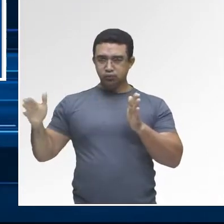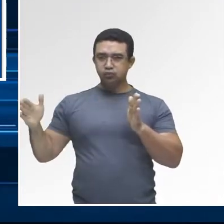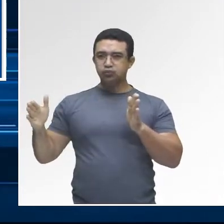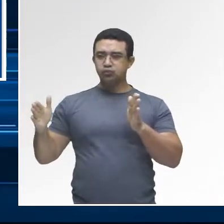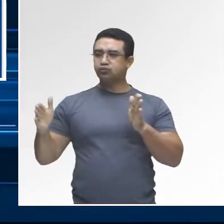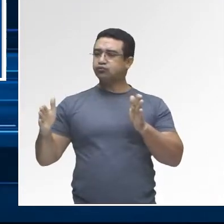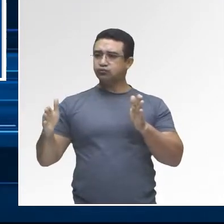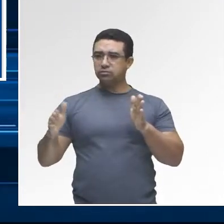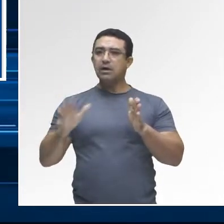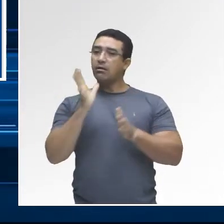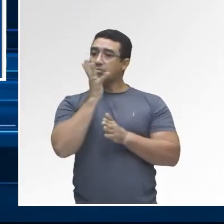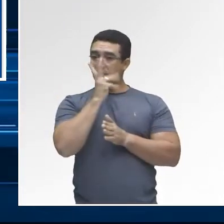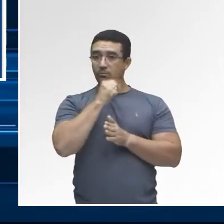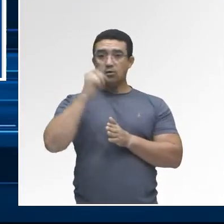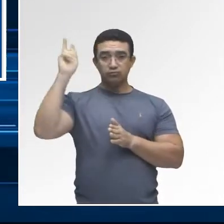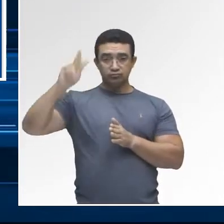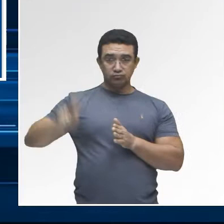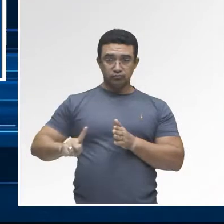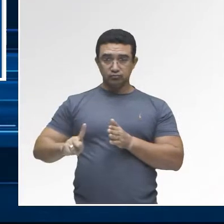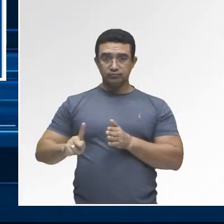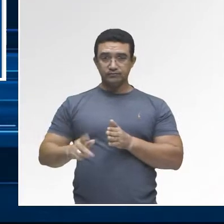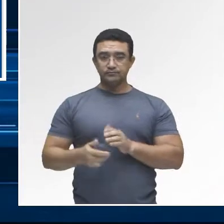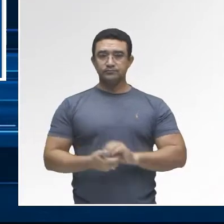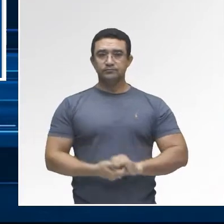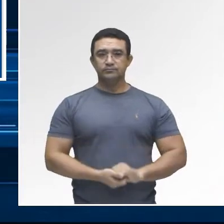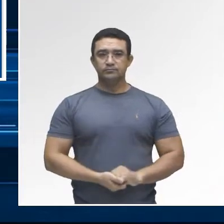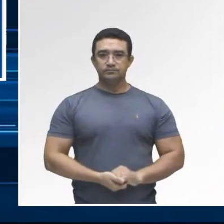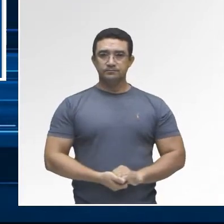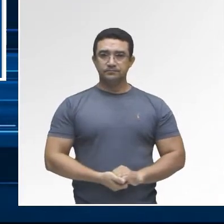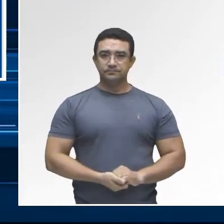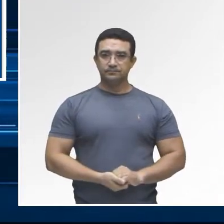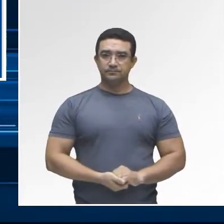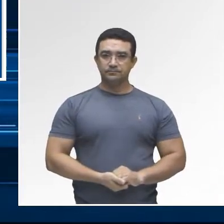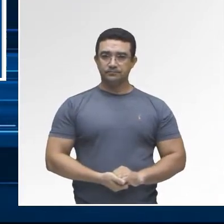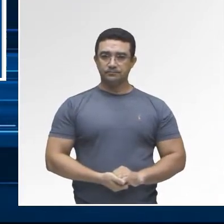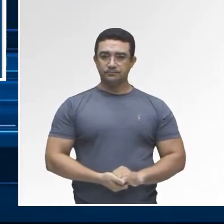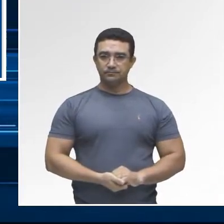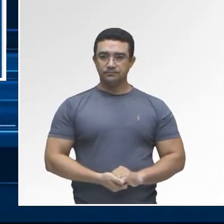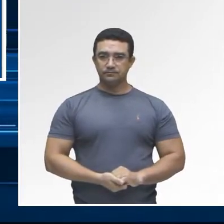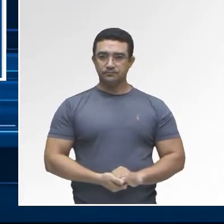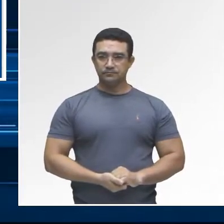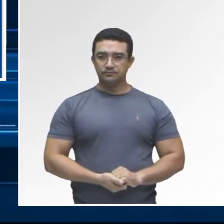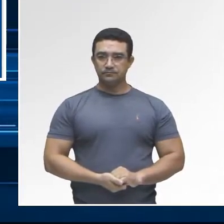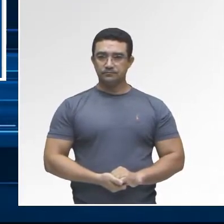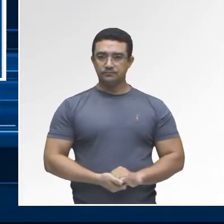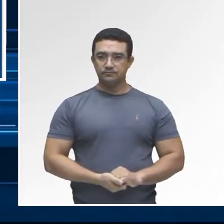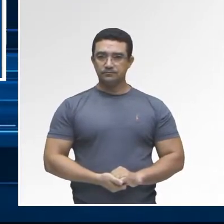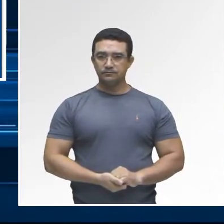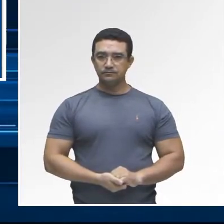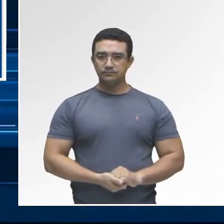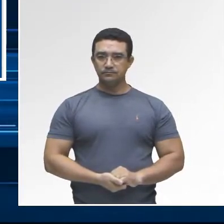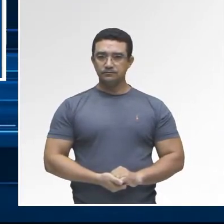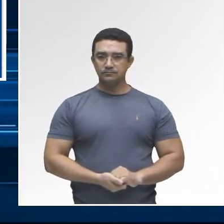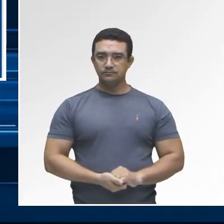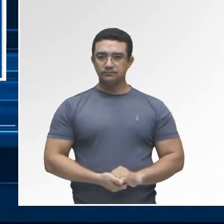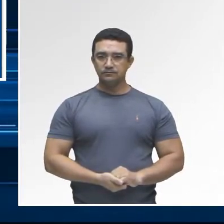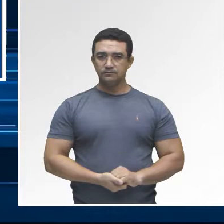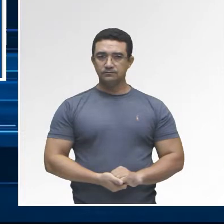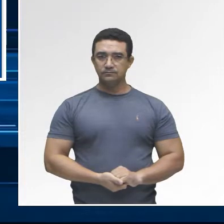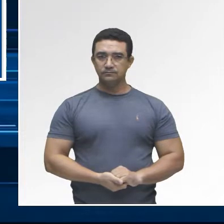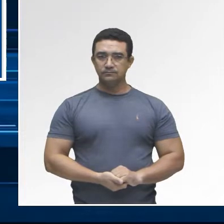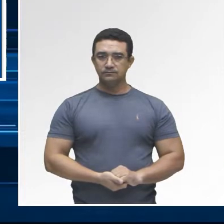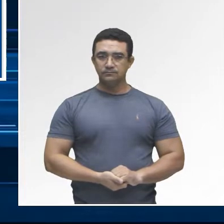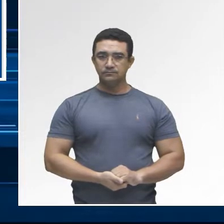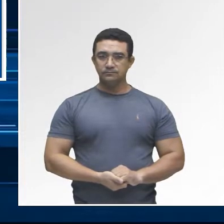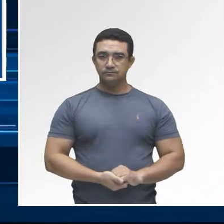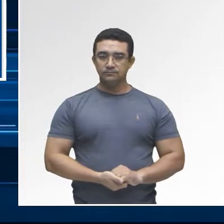historiadores, claro que no momento bem posterior, bem depois, né, do momento vivido por esse povo, tá?